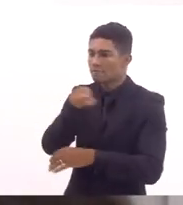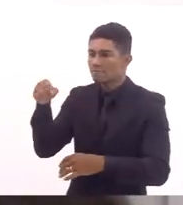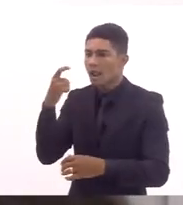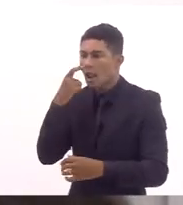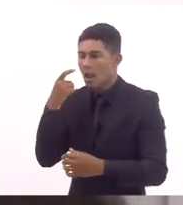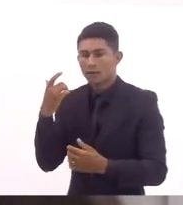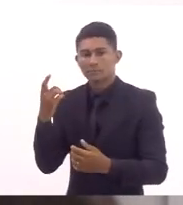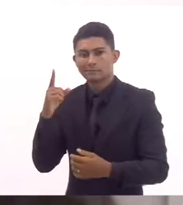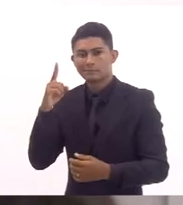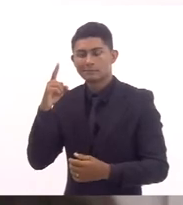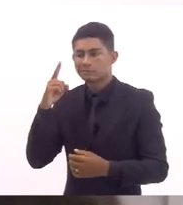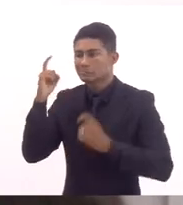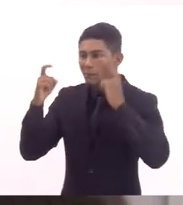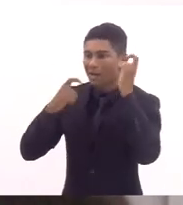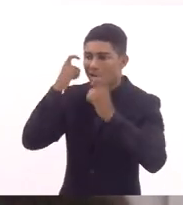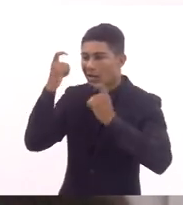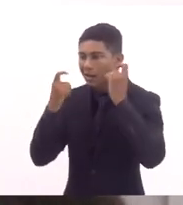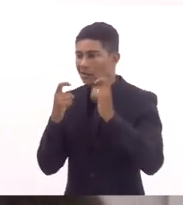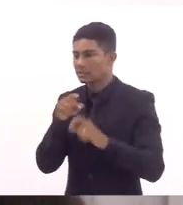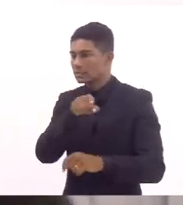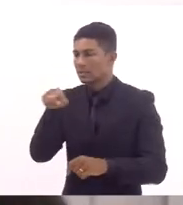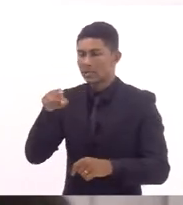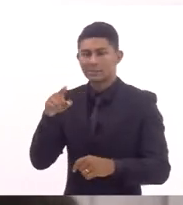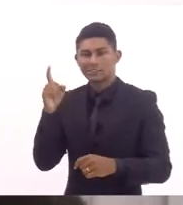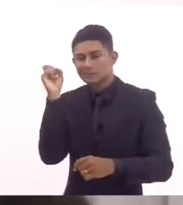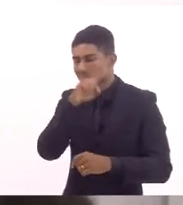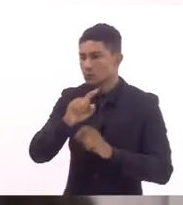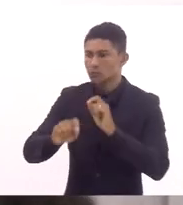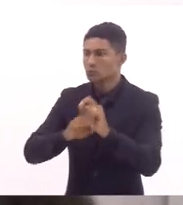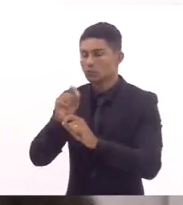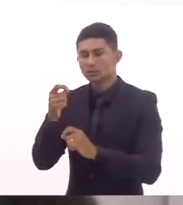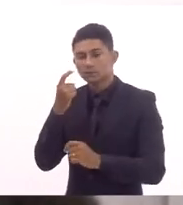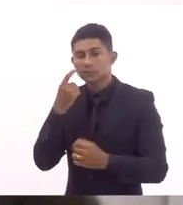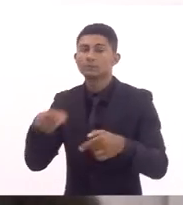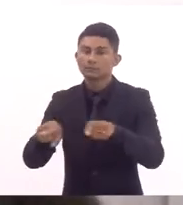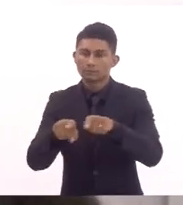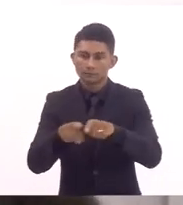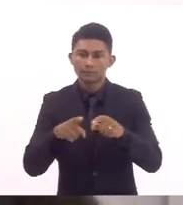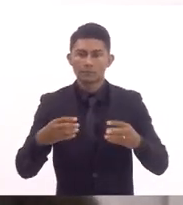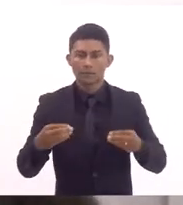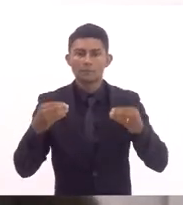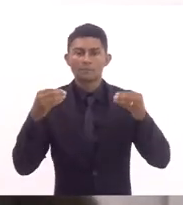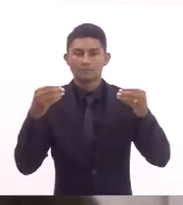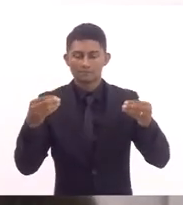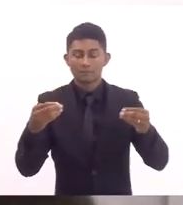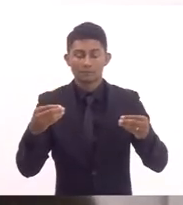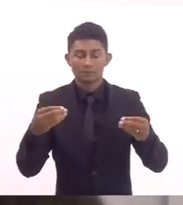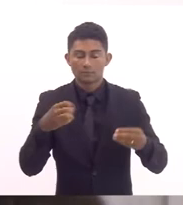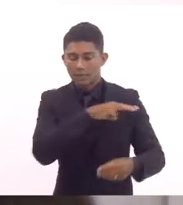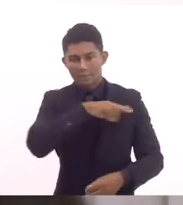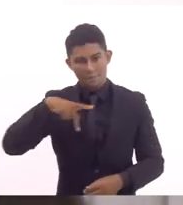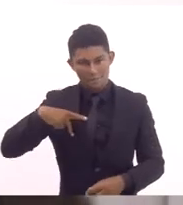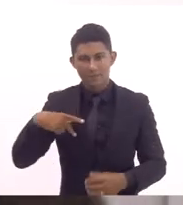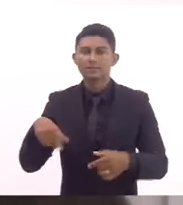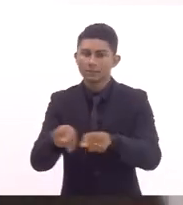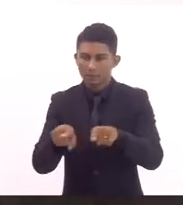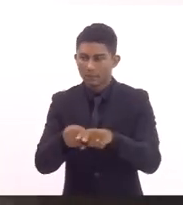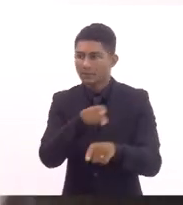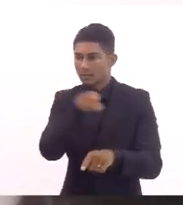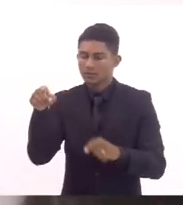a atenção ao pré-natal também muito a partir de uma provocação do Ministério Público que tá sempre também com a gente e provocando a gente